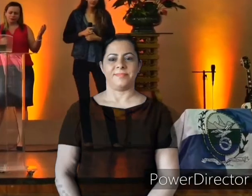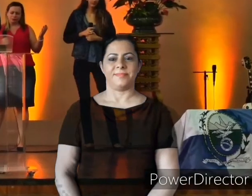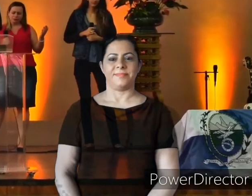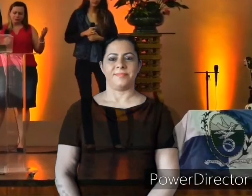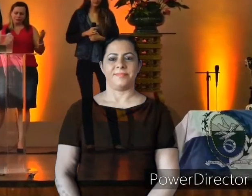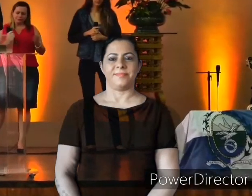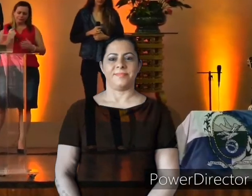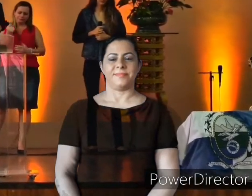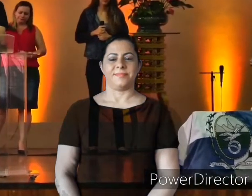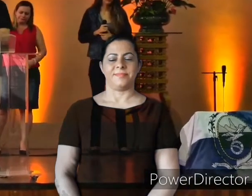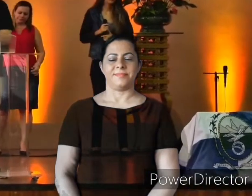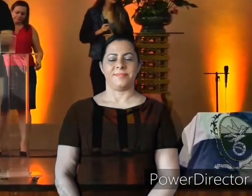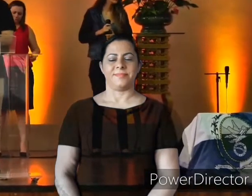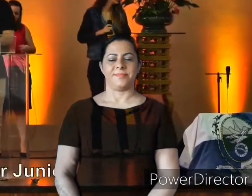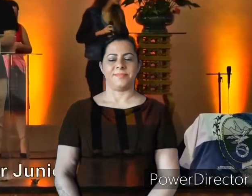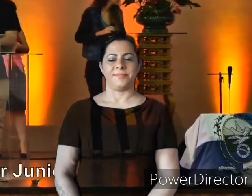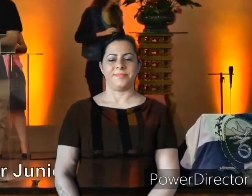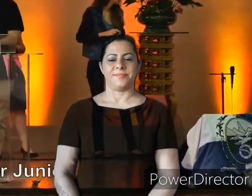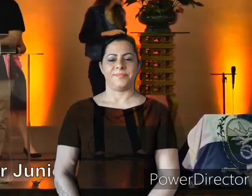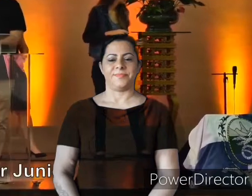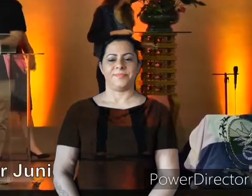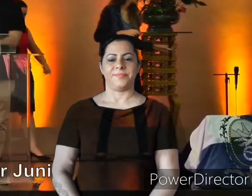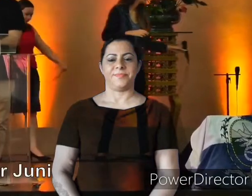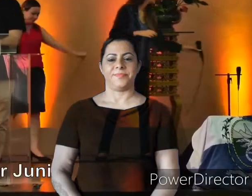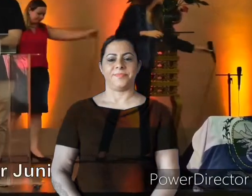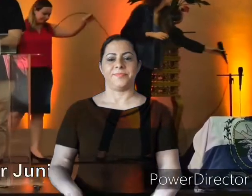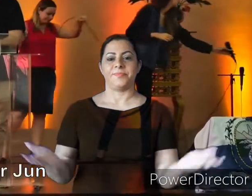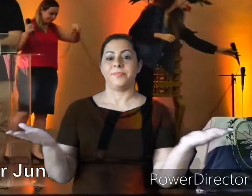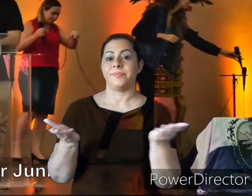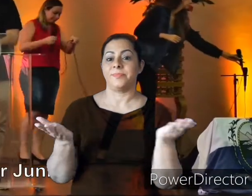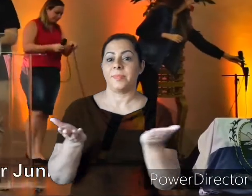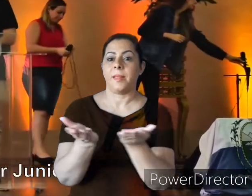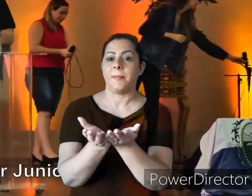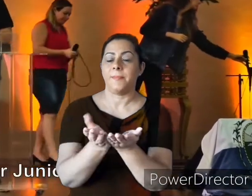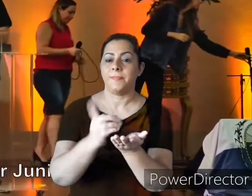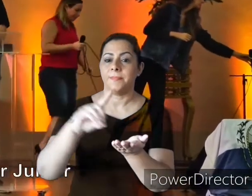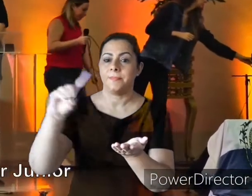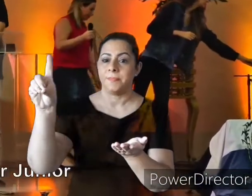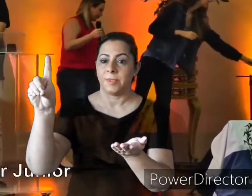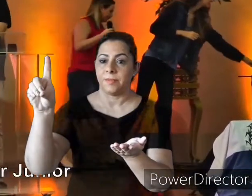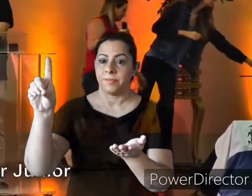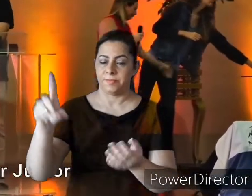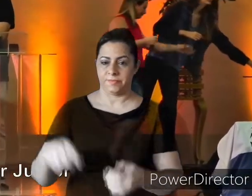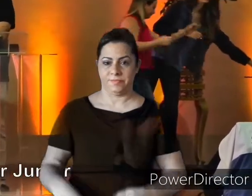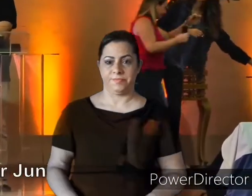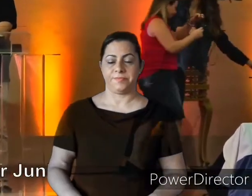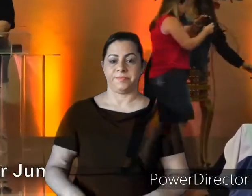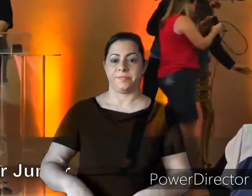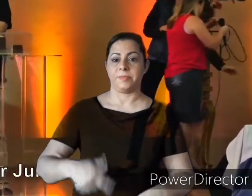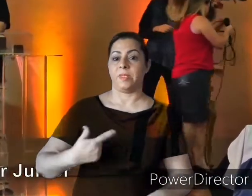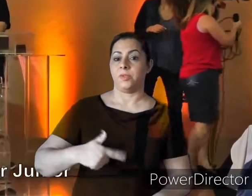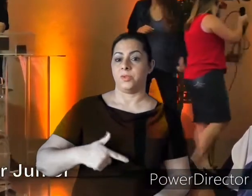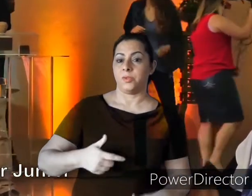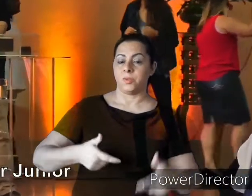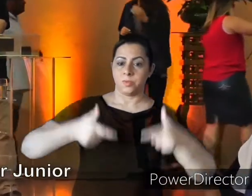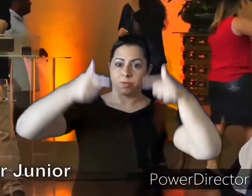Nós vamos ler a palavra de Deus no livro de 2 Reis, capítulo 6, versículo